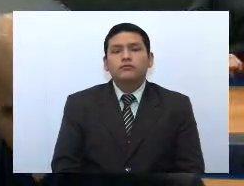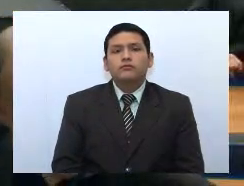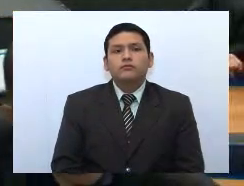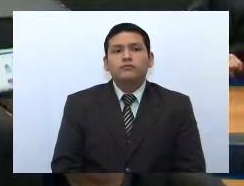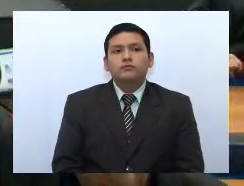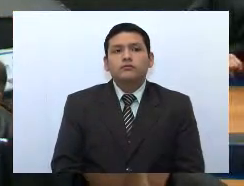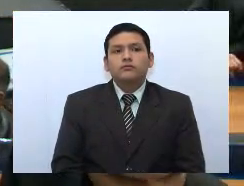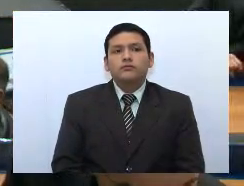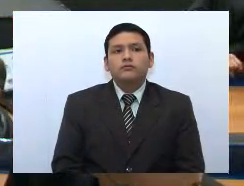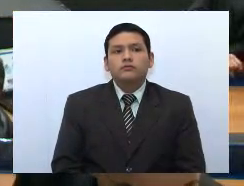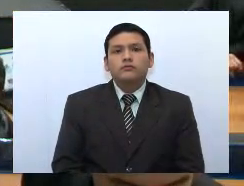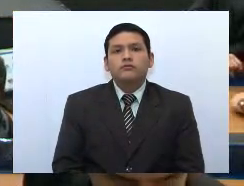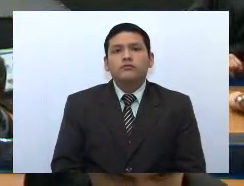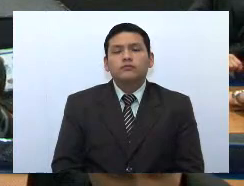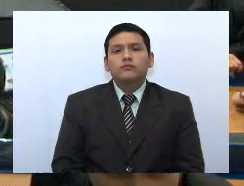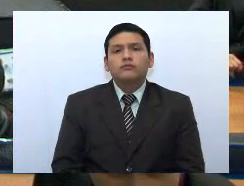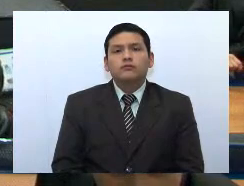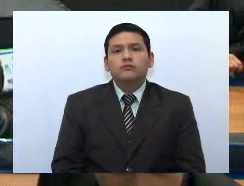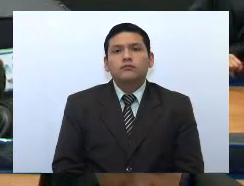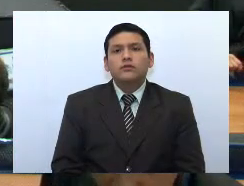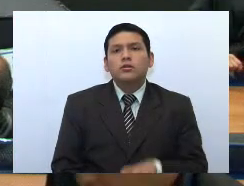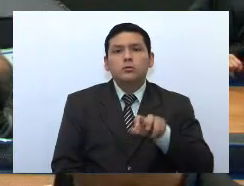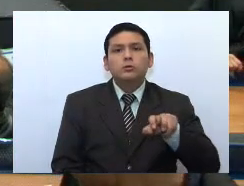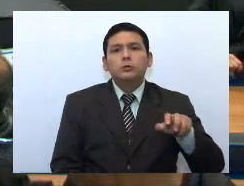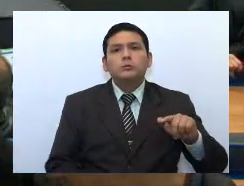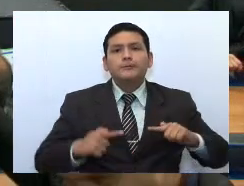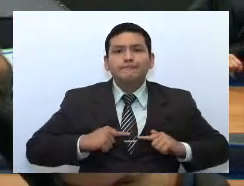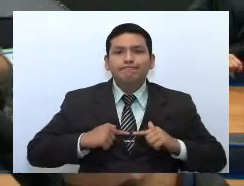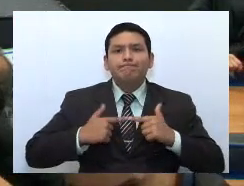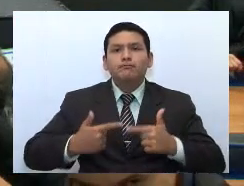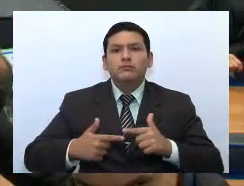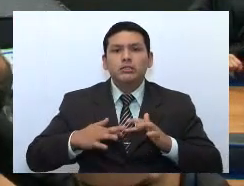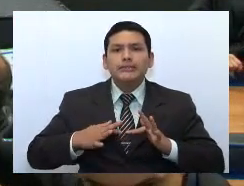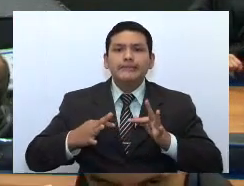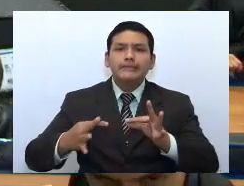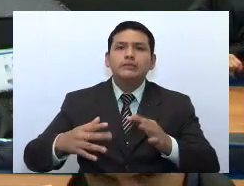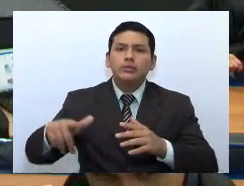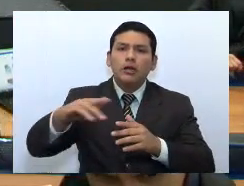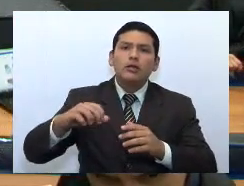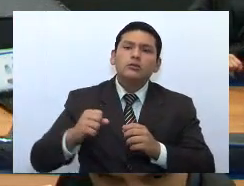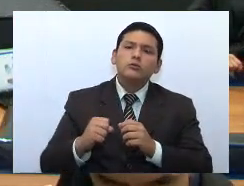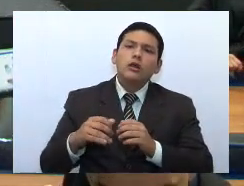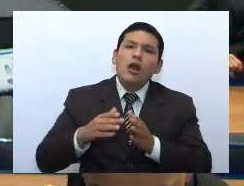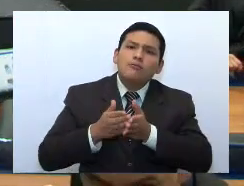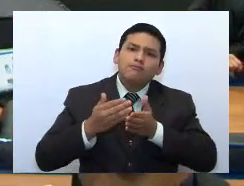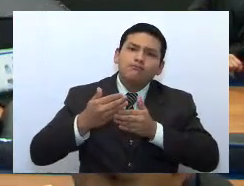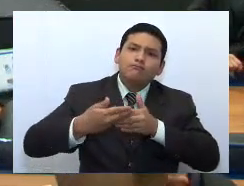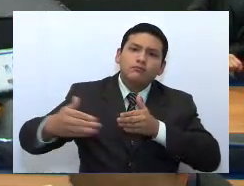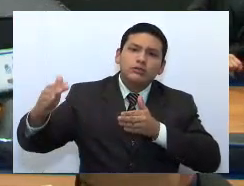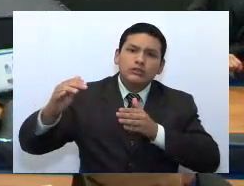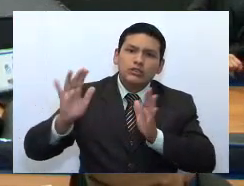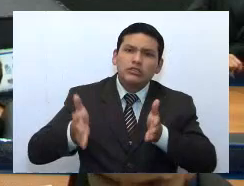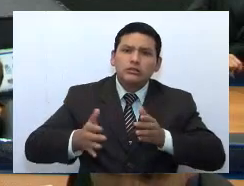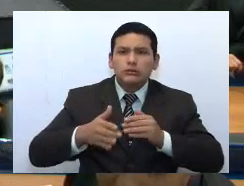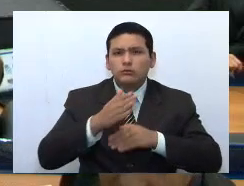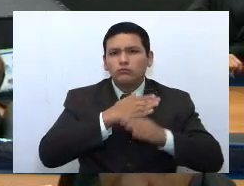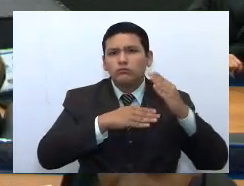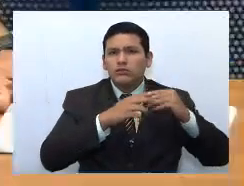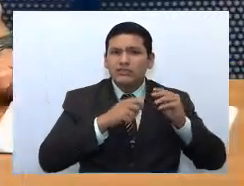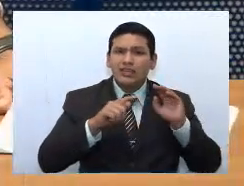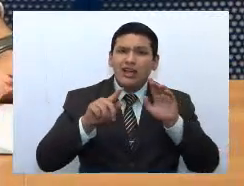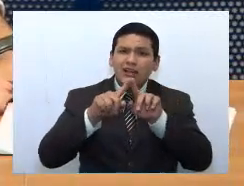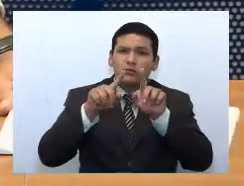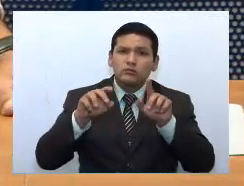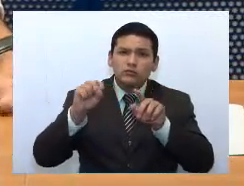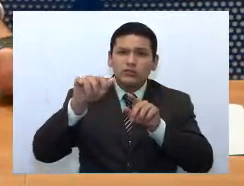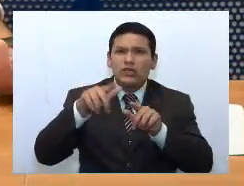presidente, senhores vereadores, colocamos à disposição de vocês o que tínhamos. Estamos abertos na nossa sala,